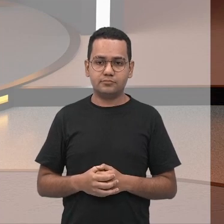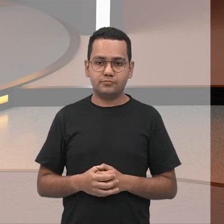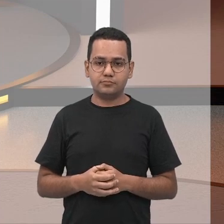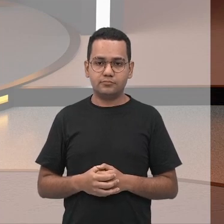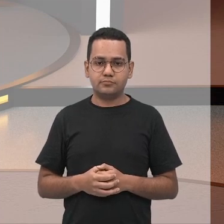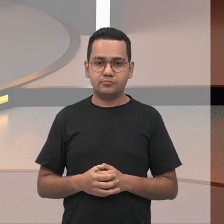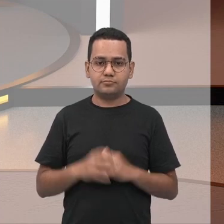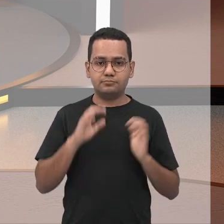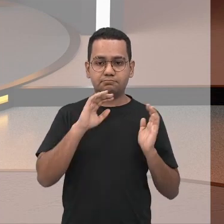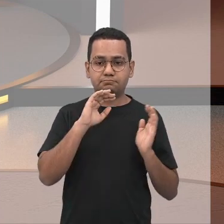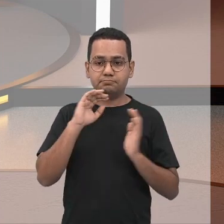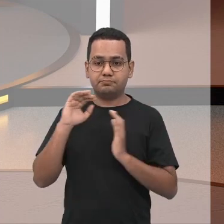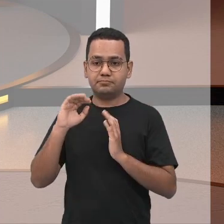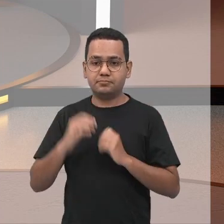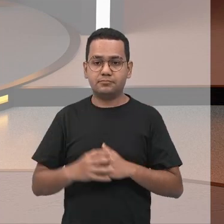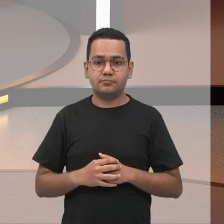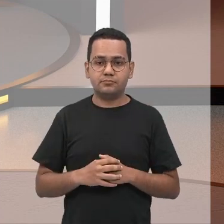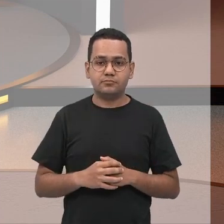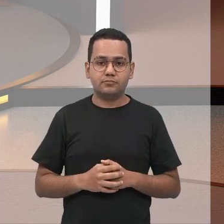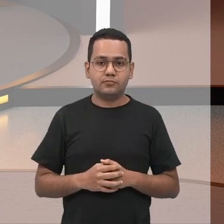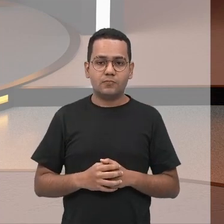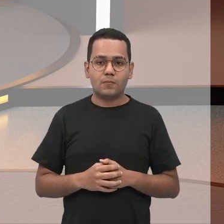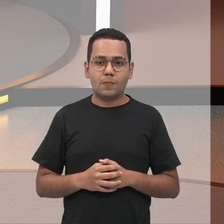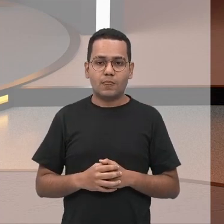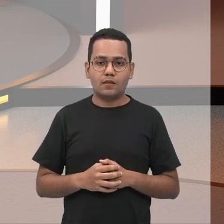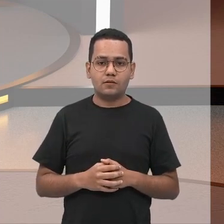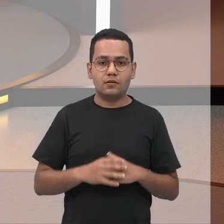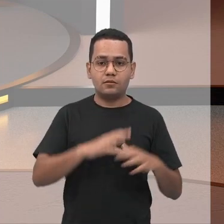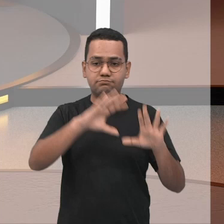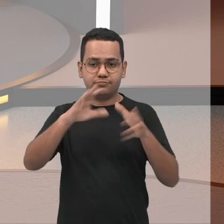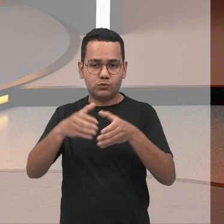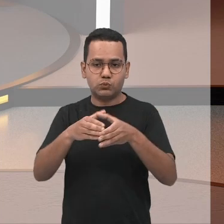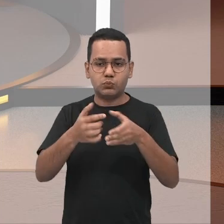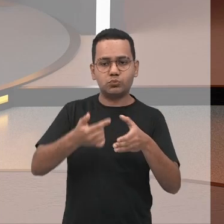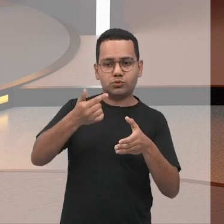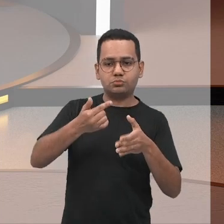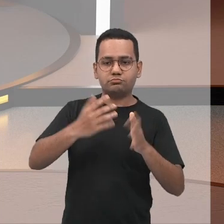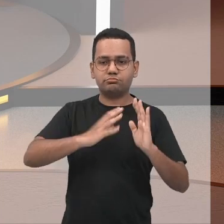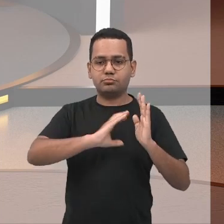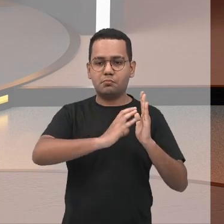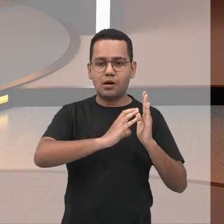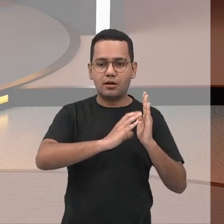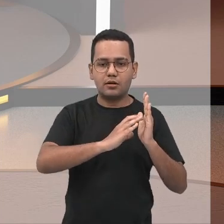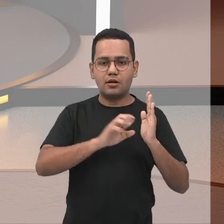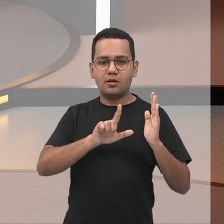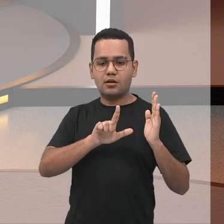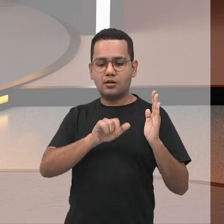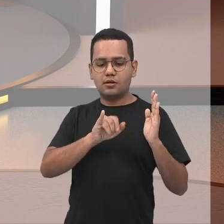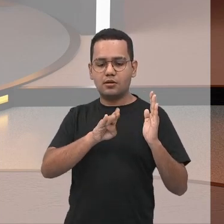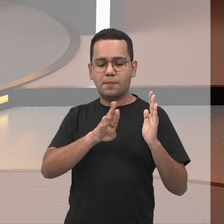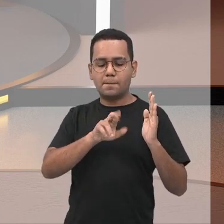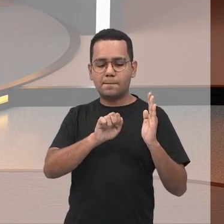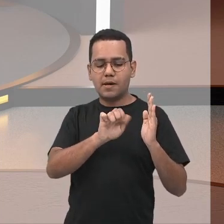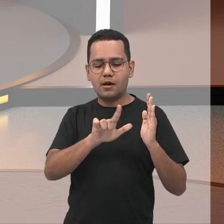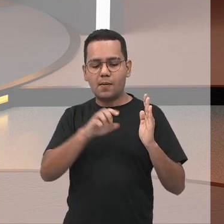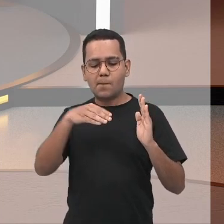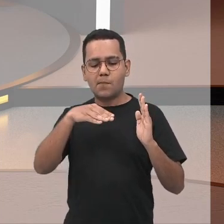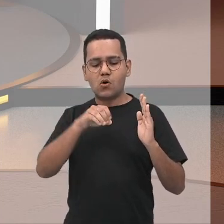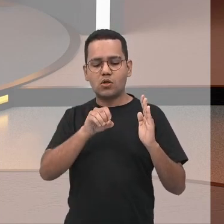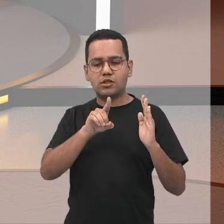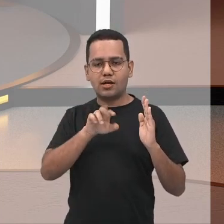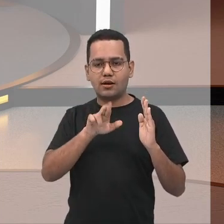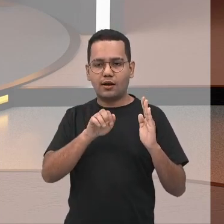para o segundo passo, que é o Partido Liberal Moderado. Partido